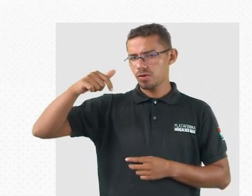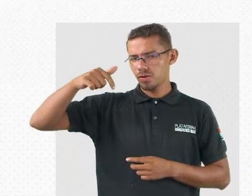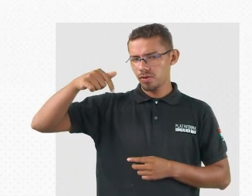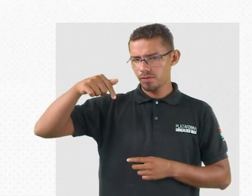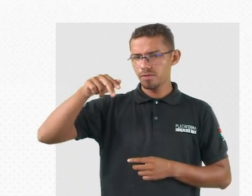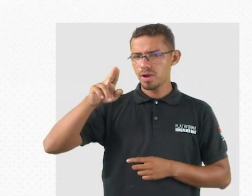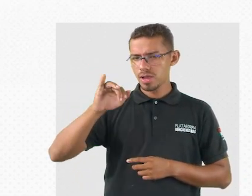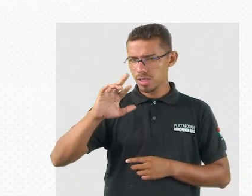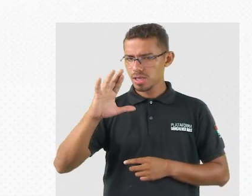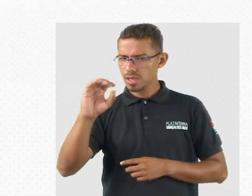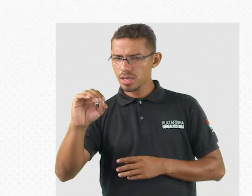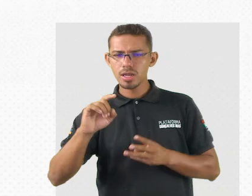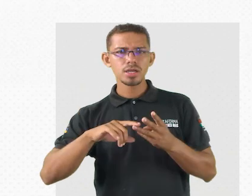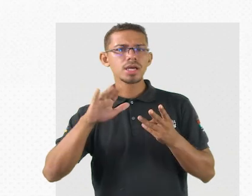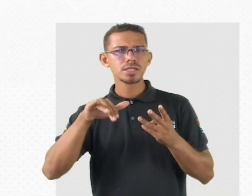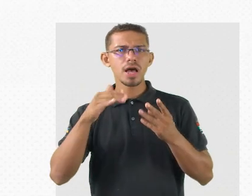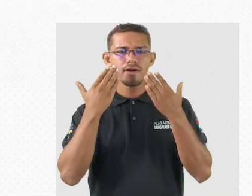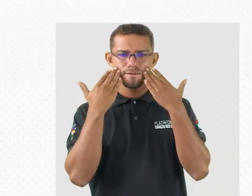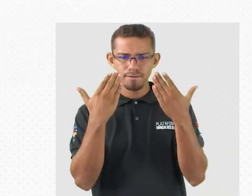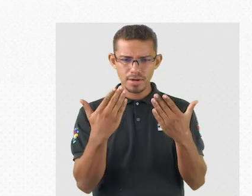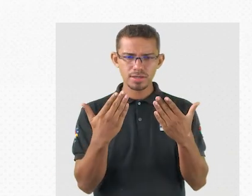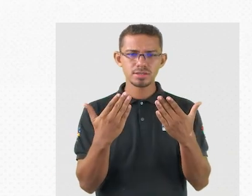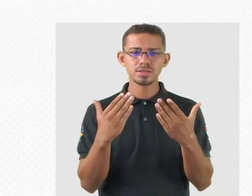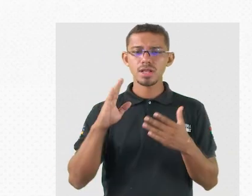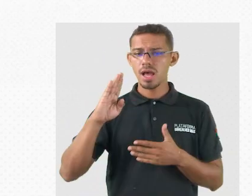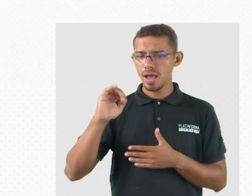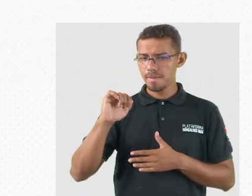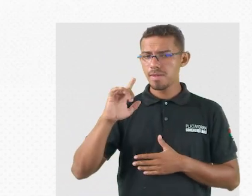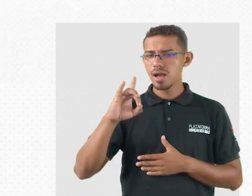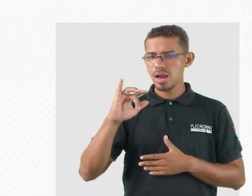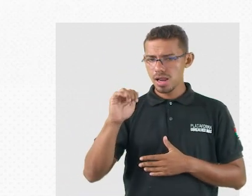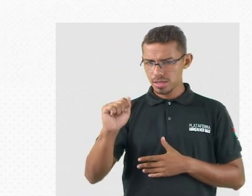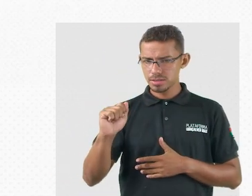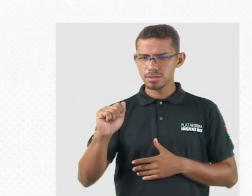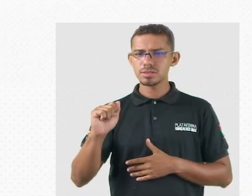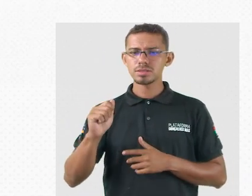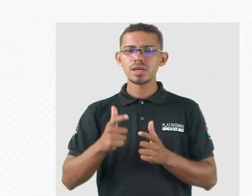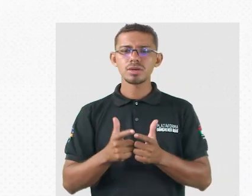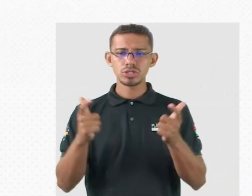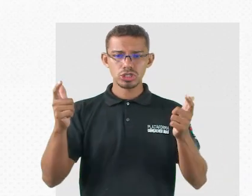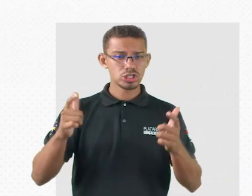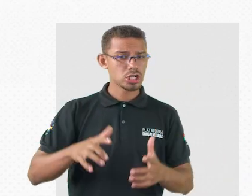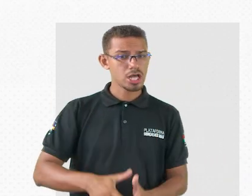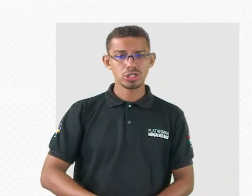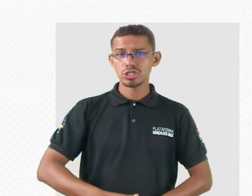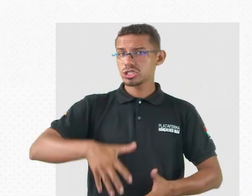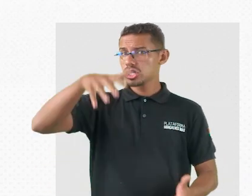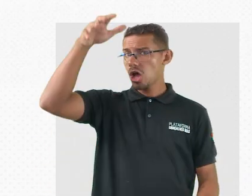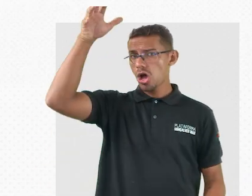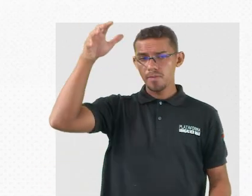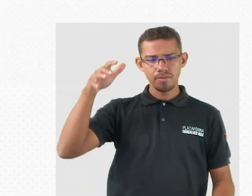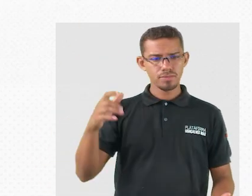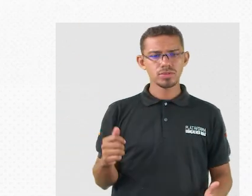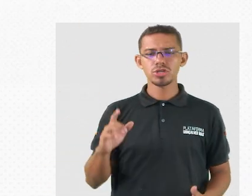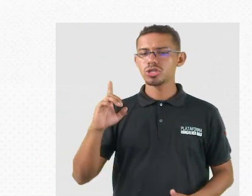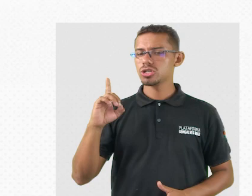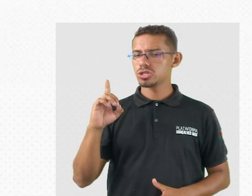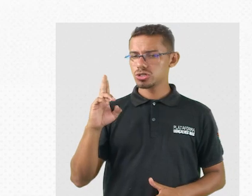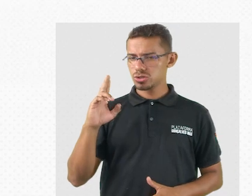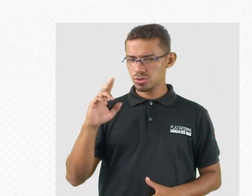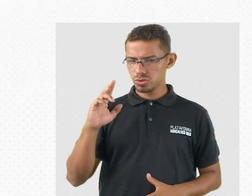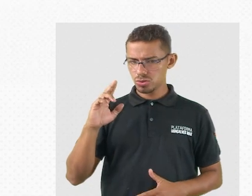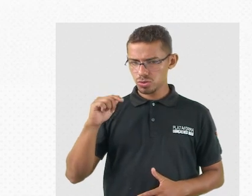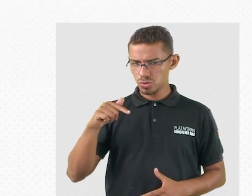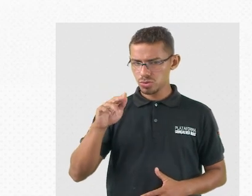estava à frente, né, da balaiada, você tem uma estátua enorme, né, de Duque de Caxias,